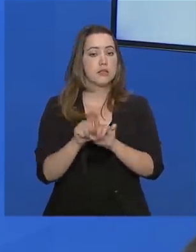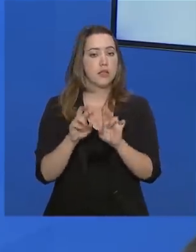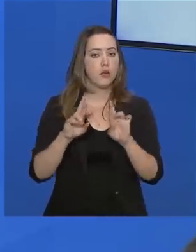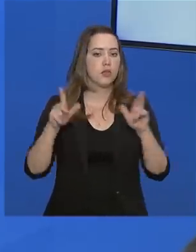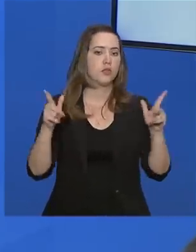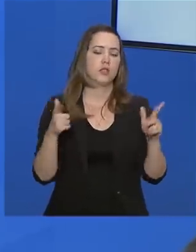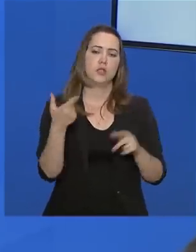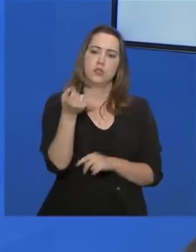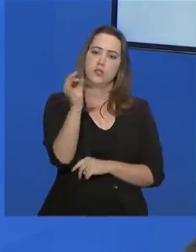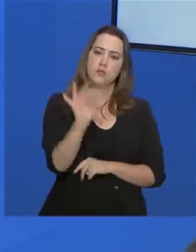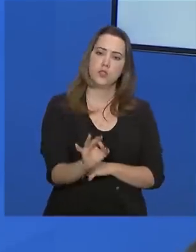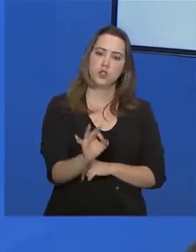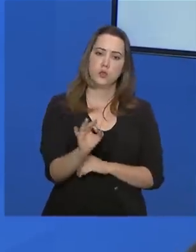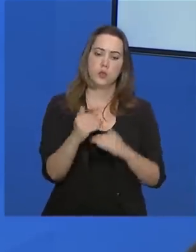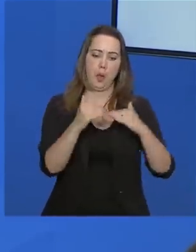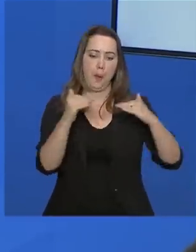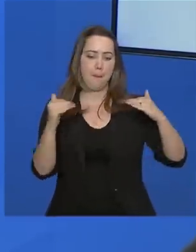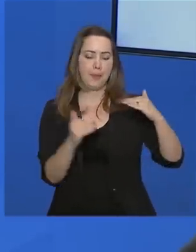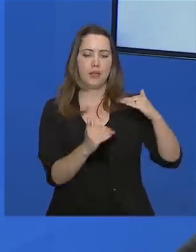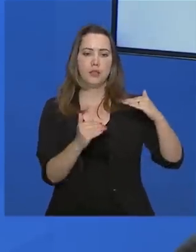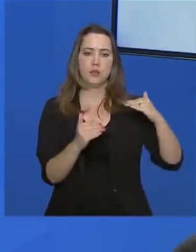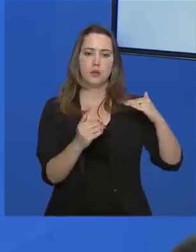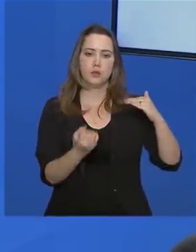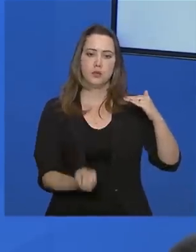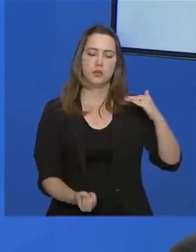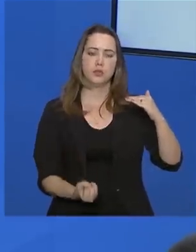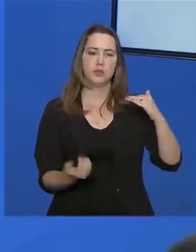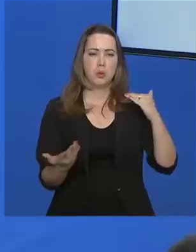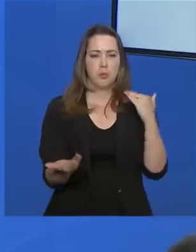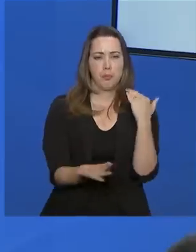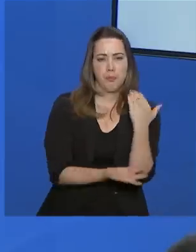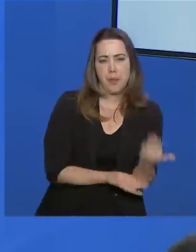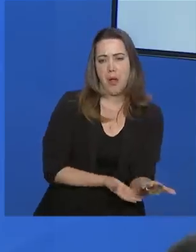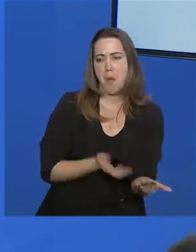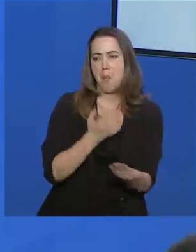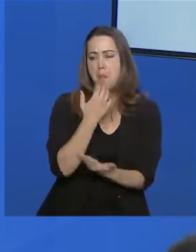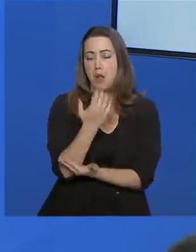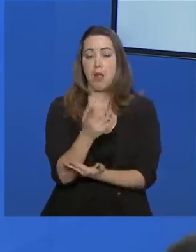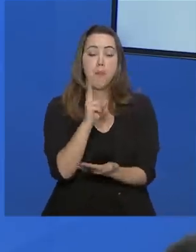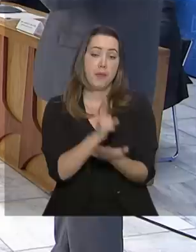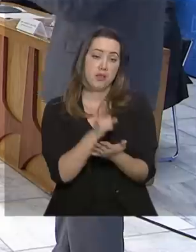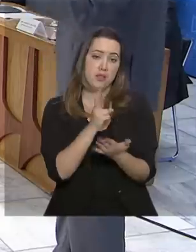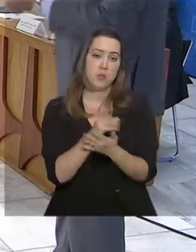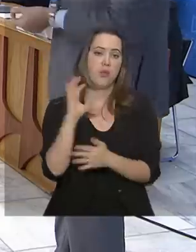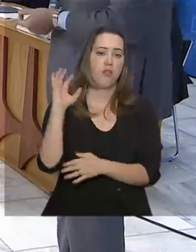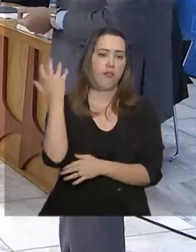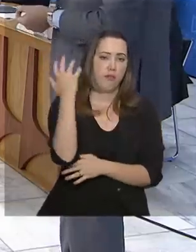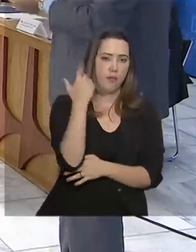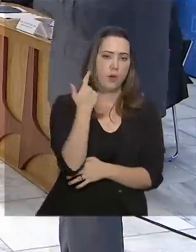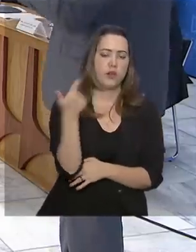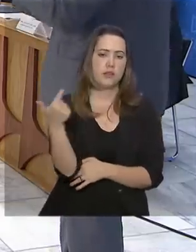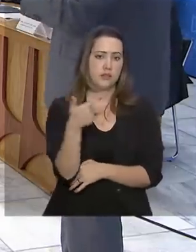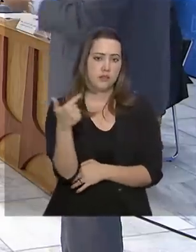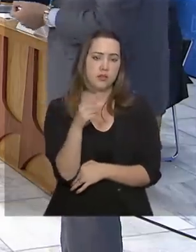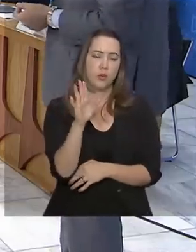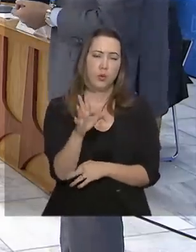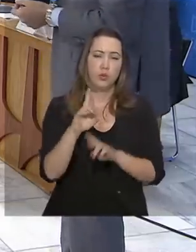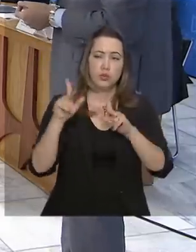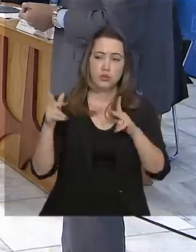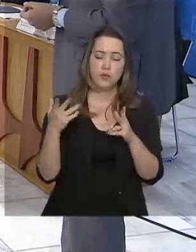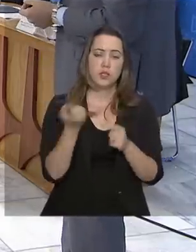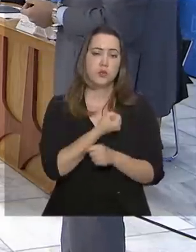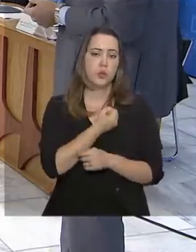diferença de 20% - desmatamento ainda que em floresta secundária distinto do número total líquido que aquele apresentado